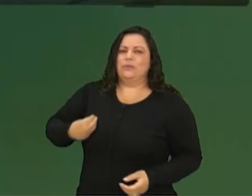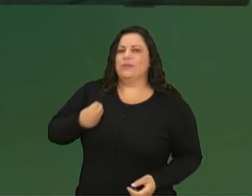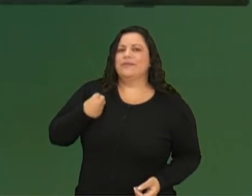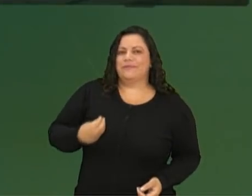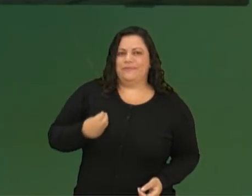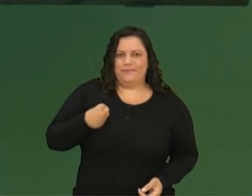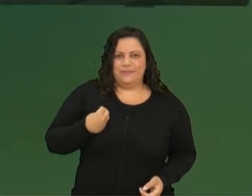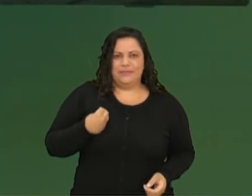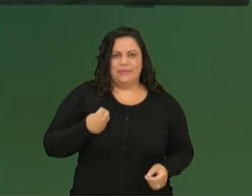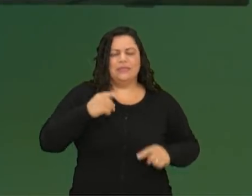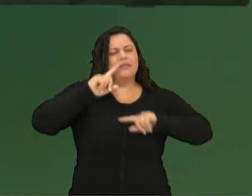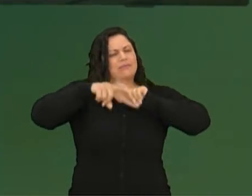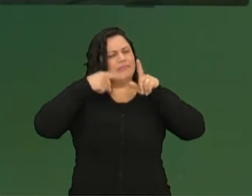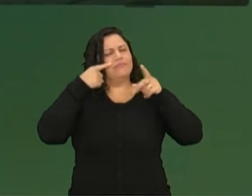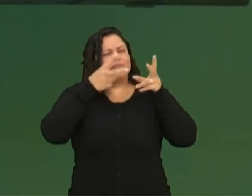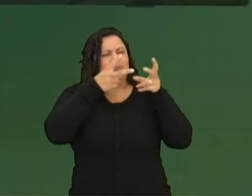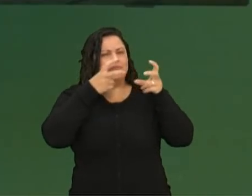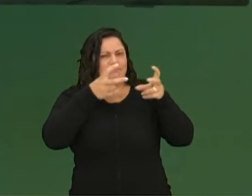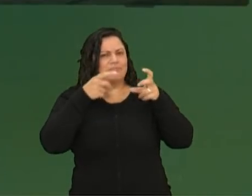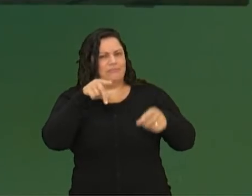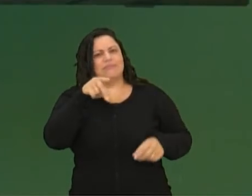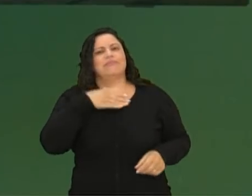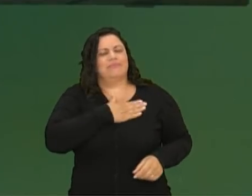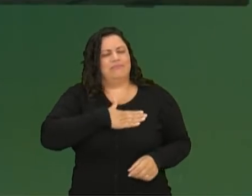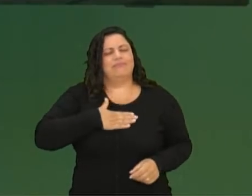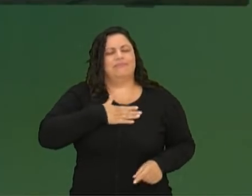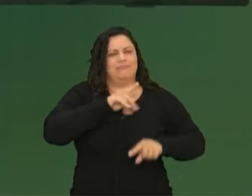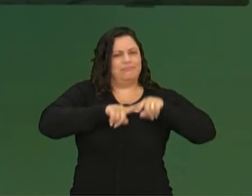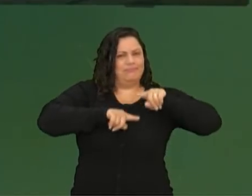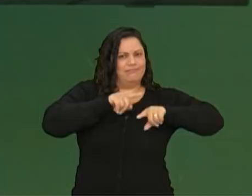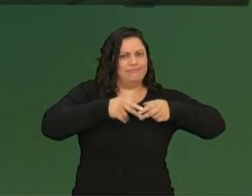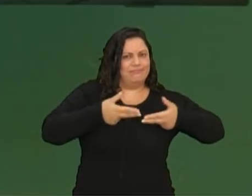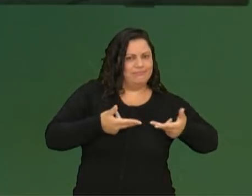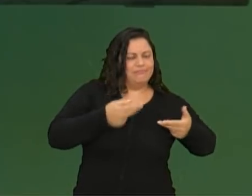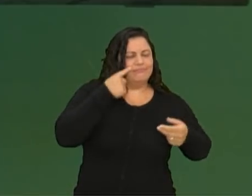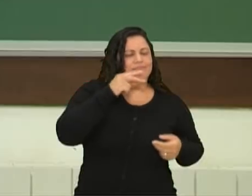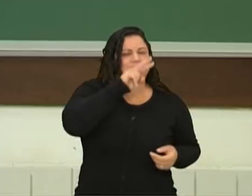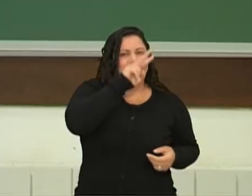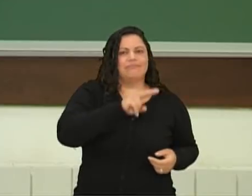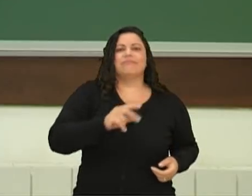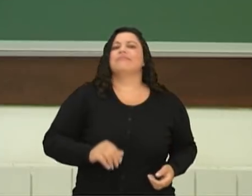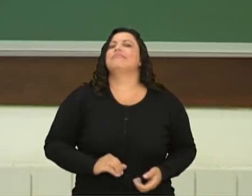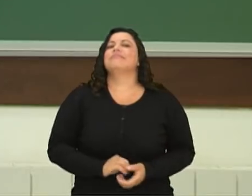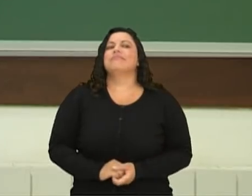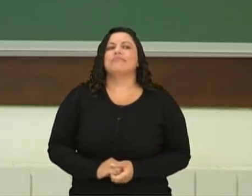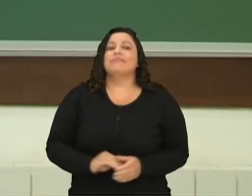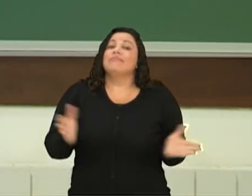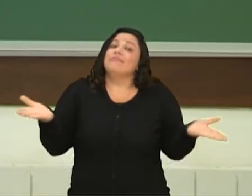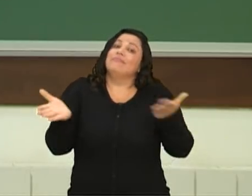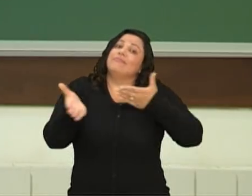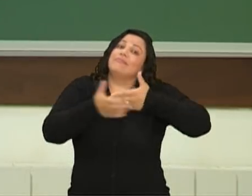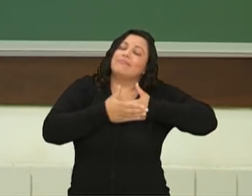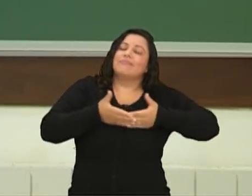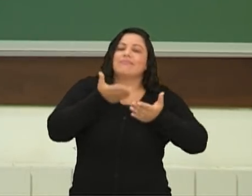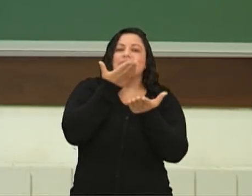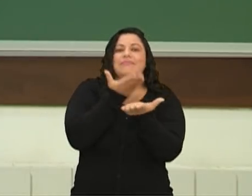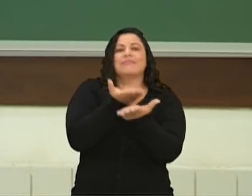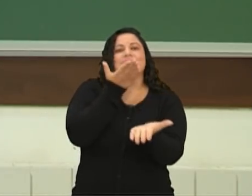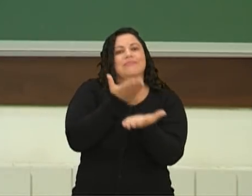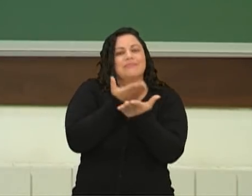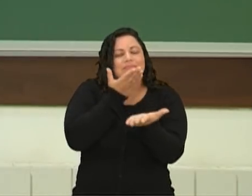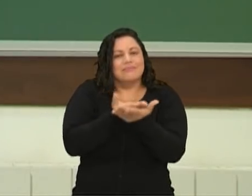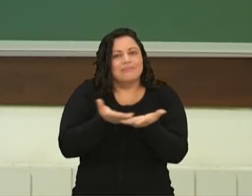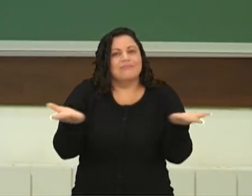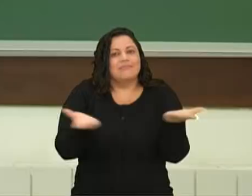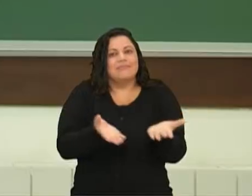depois, tá? Que eu aposto que você vai gostar desse material. E aí, vamos fechando aqui mais uma aula, tá?